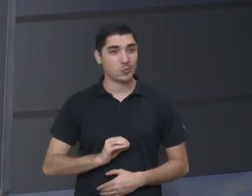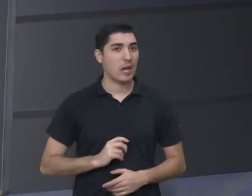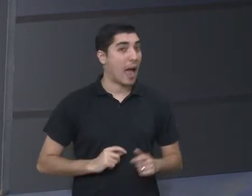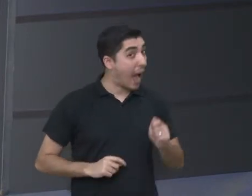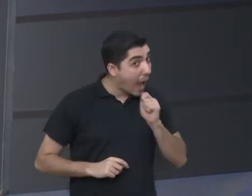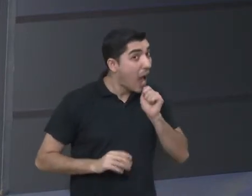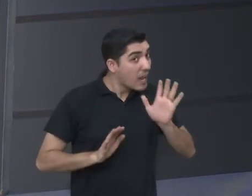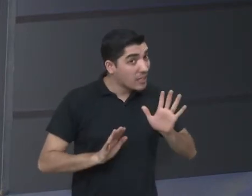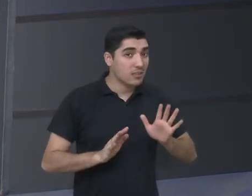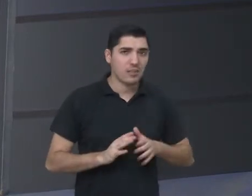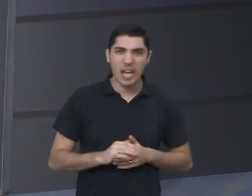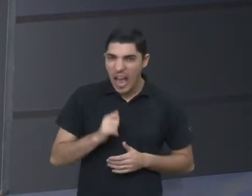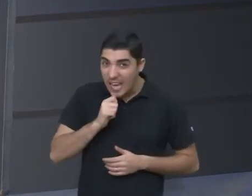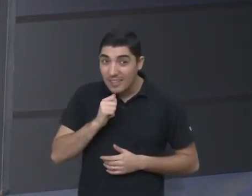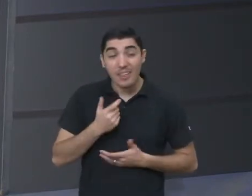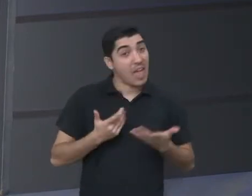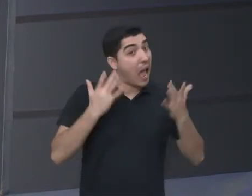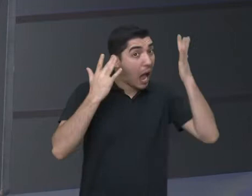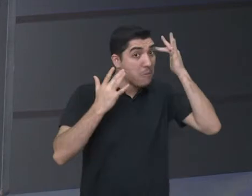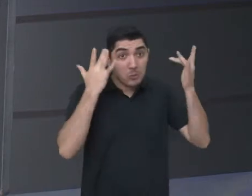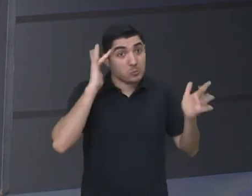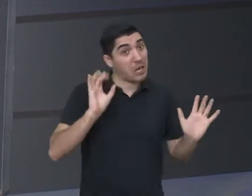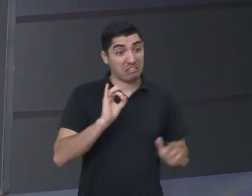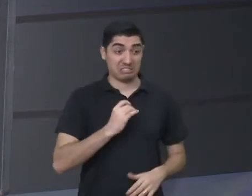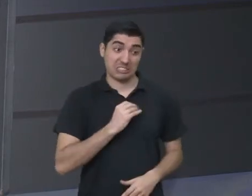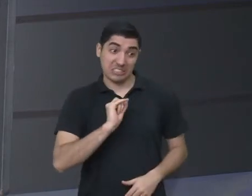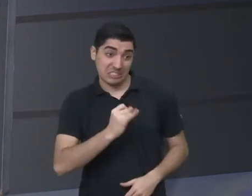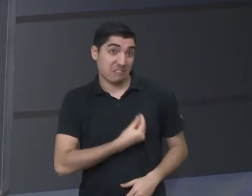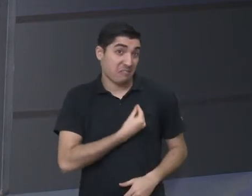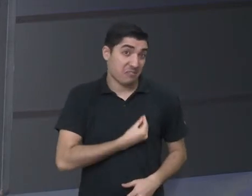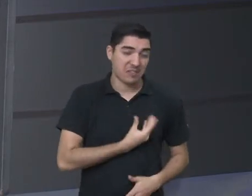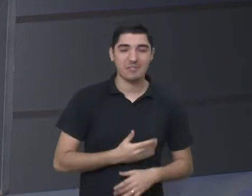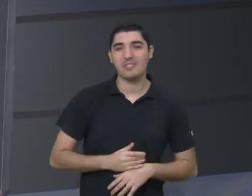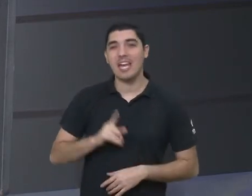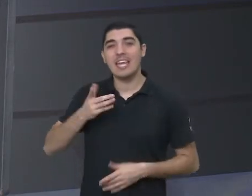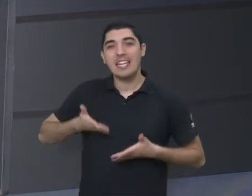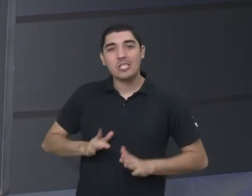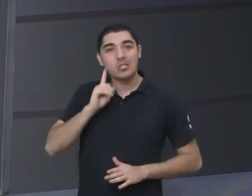beijo, Cibele, e volte sempre, hein? É nóis, não sai daí.